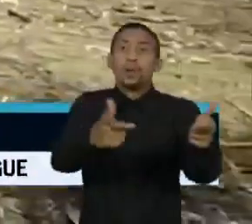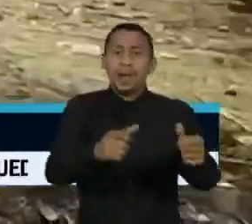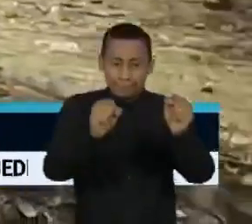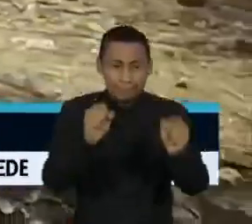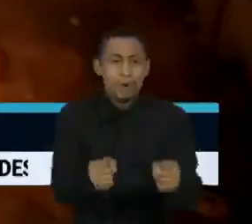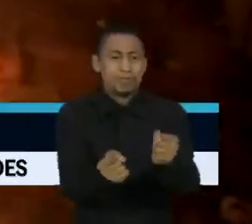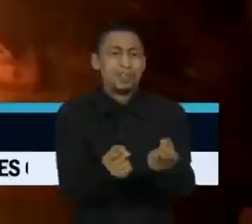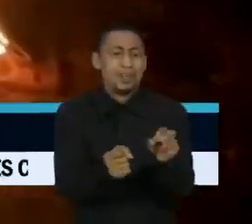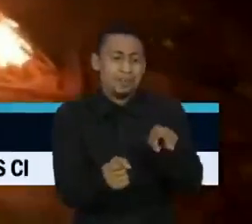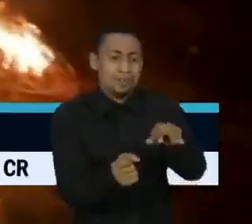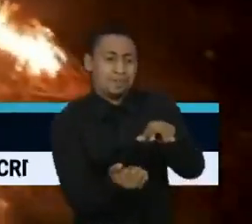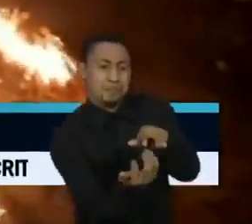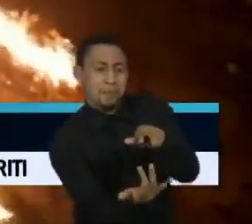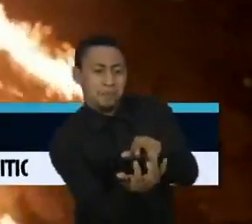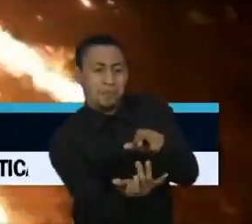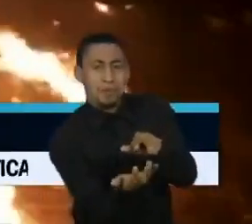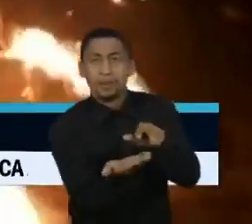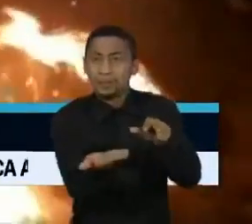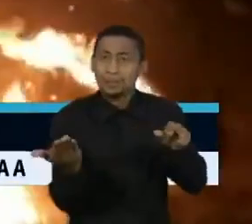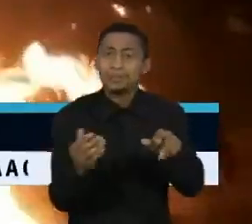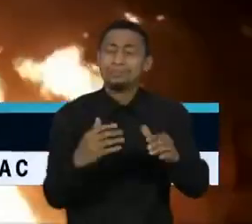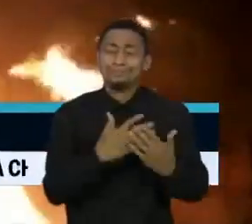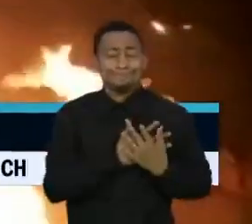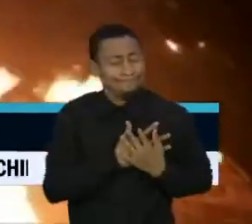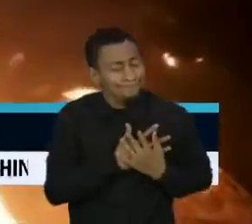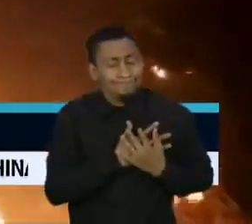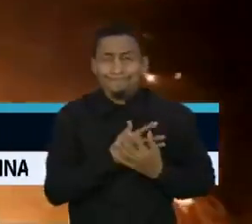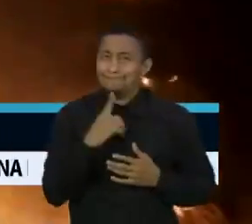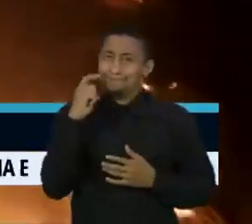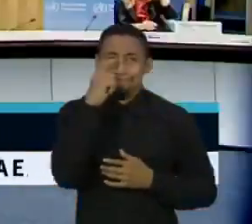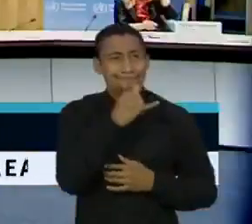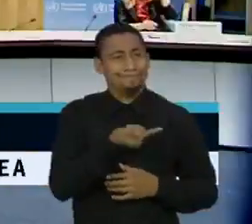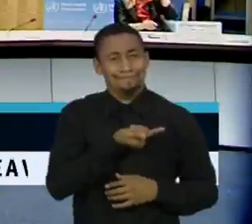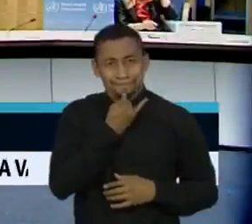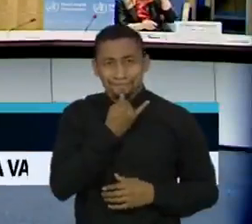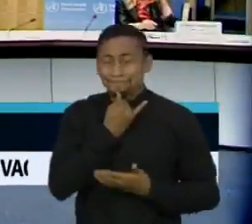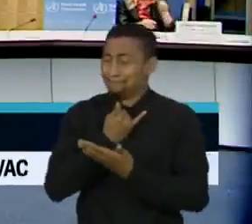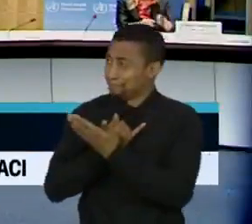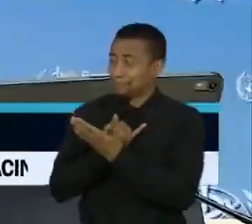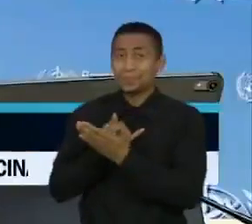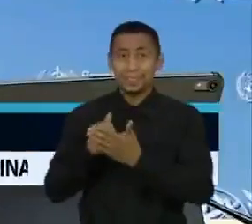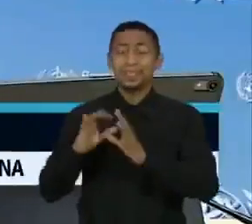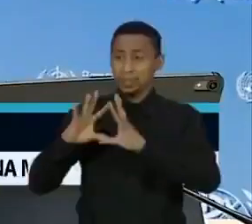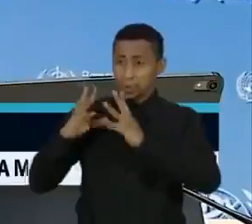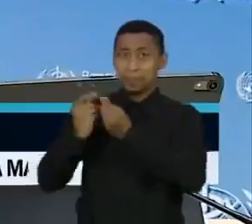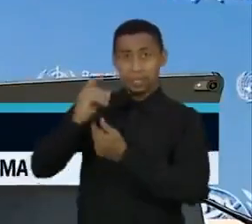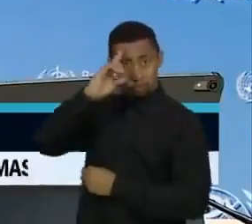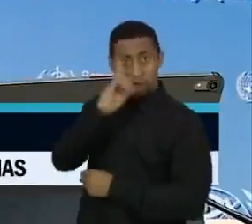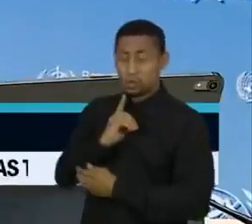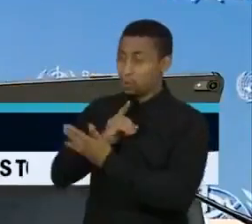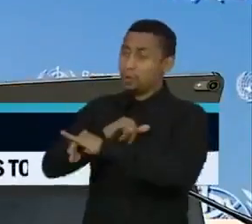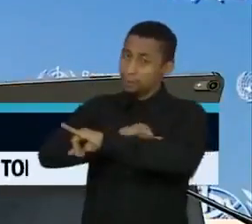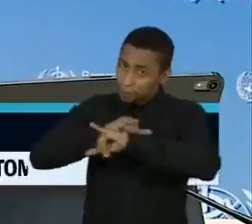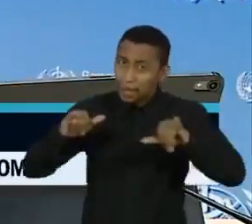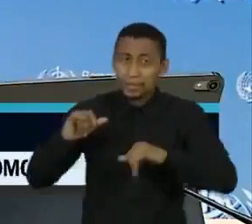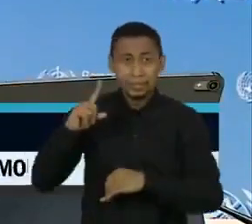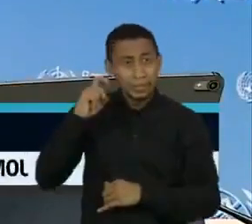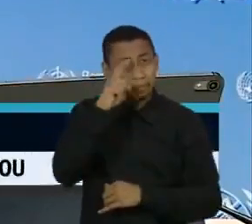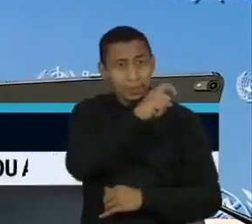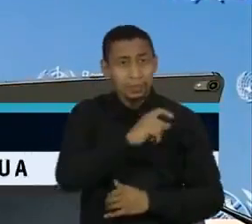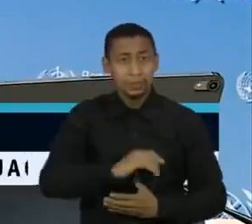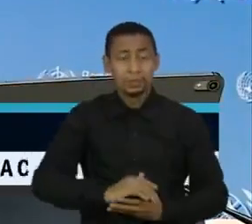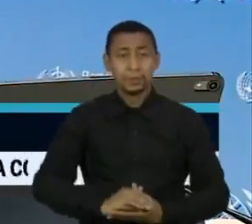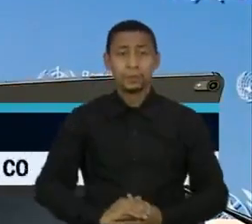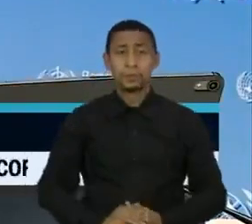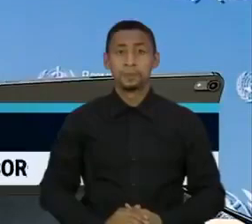vítimas. Cenas para além de cortar o coração, nas palavras de Tedros Adhanom, diretor da OMS. And the situation in